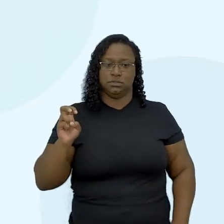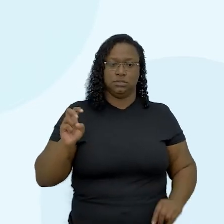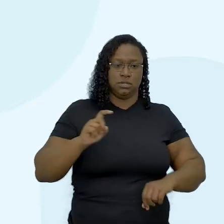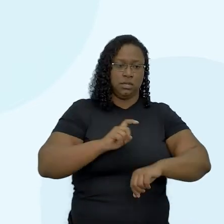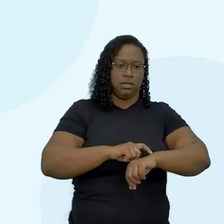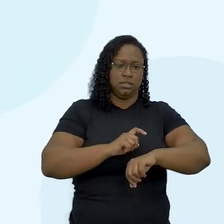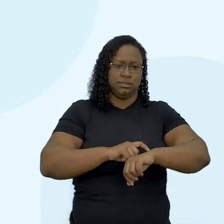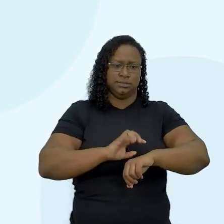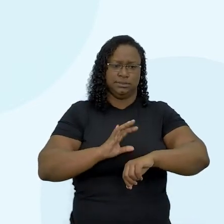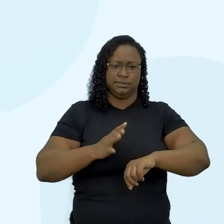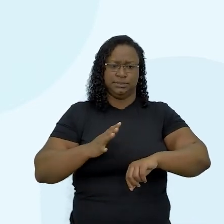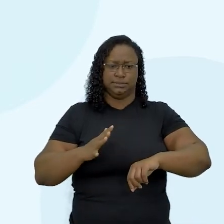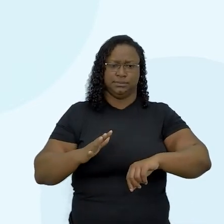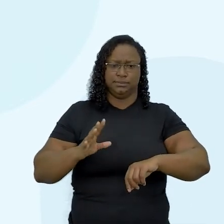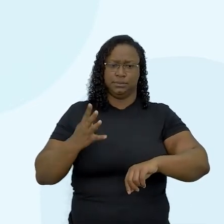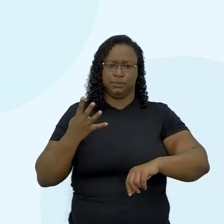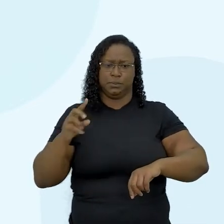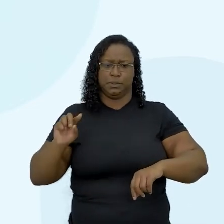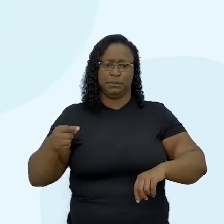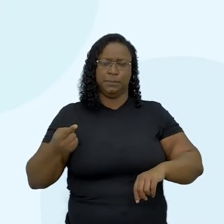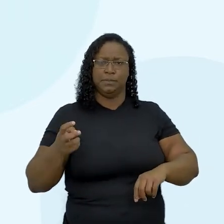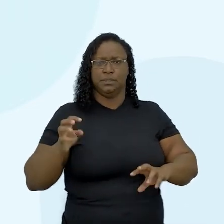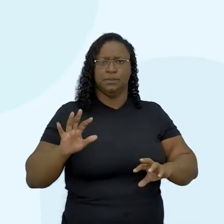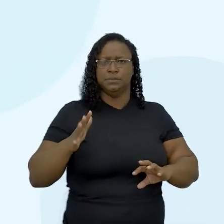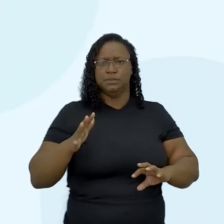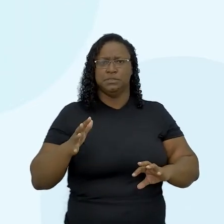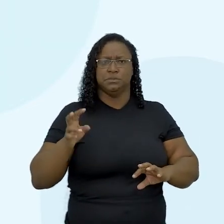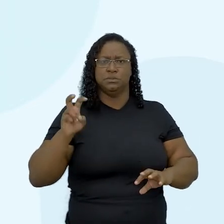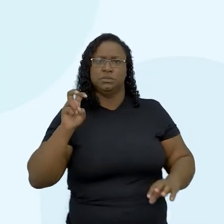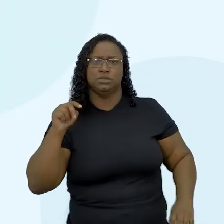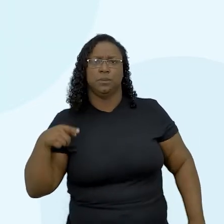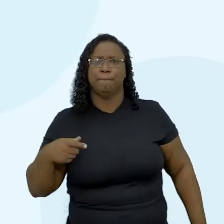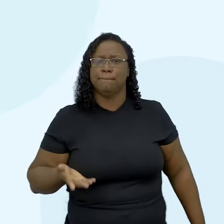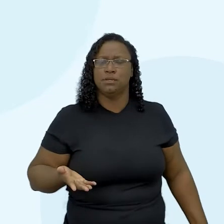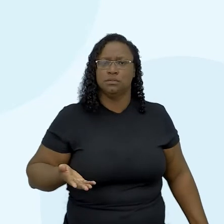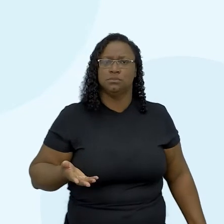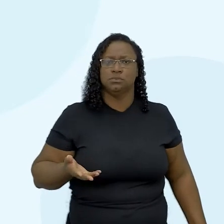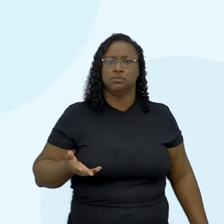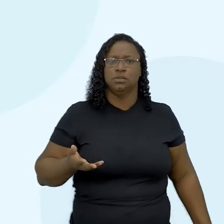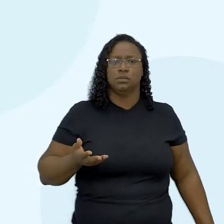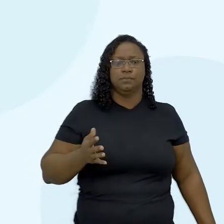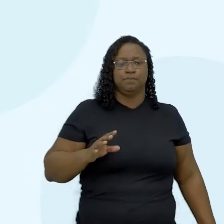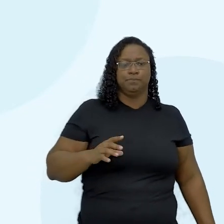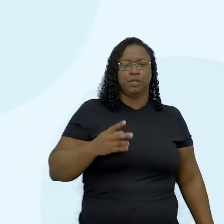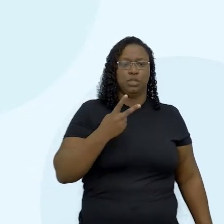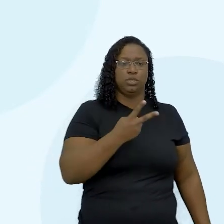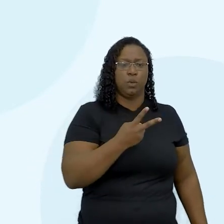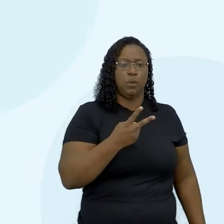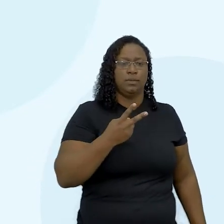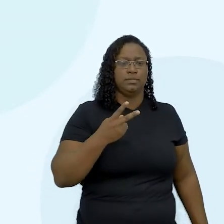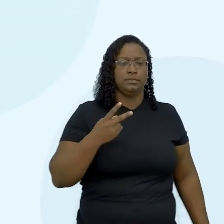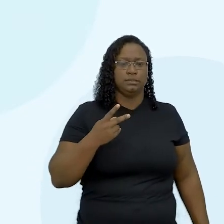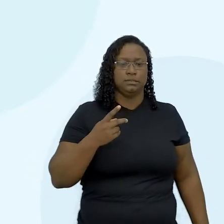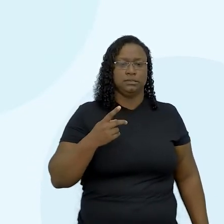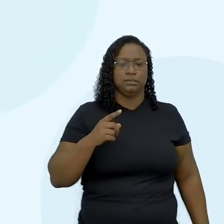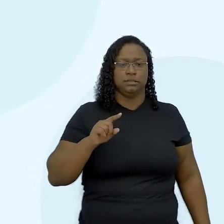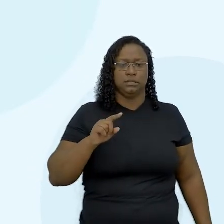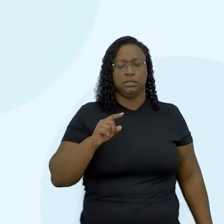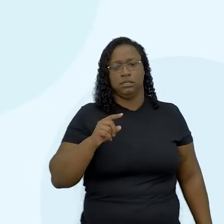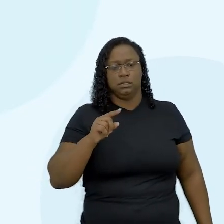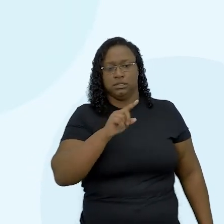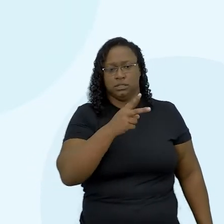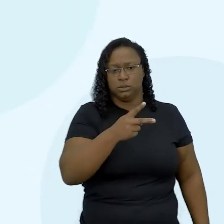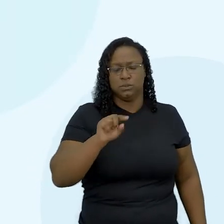horas seria 4.000, 2 horas e meia, 5.000. Já deu 5.000. Agora, se eu fizer 2,5 vezes 3, já deu 7.000 só